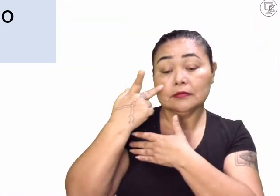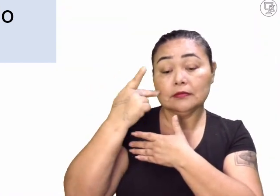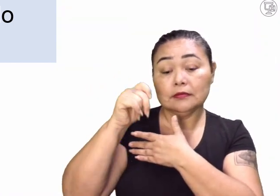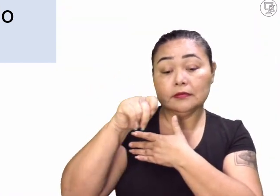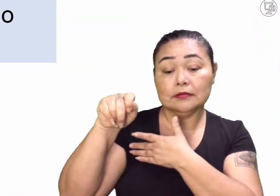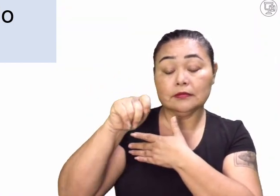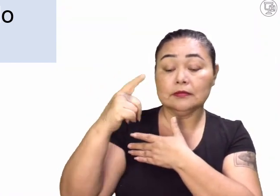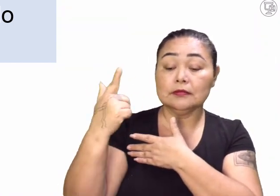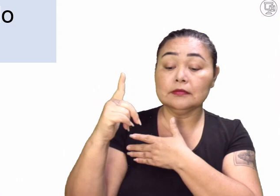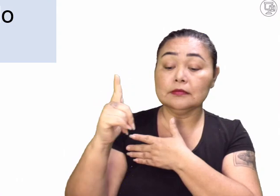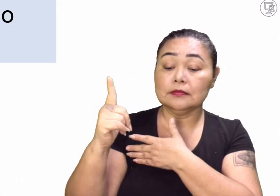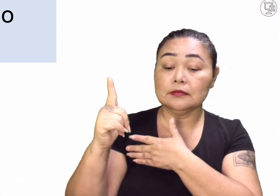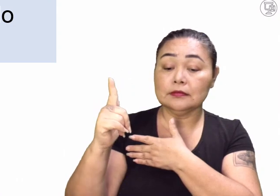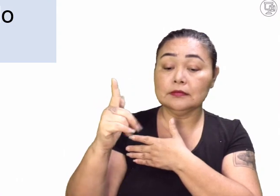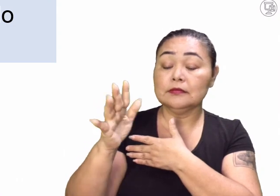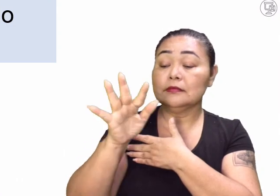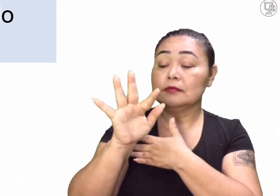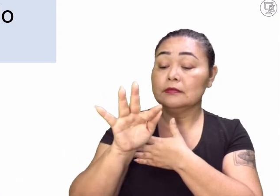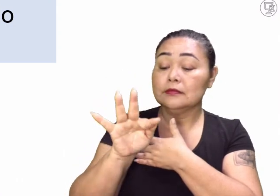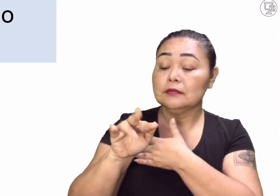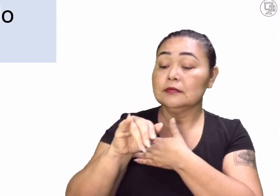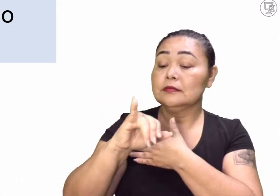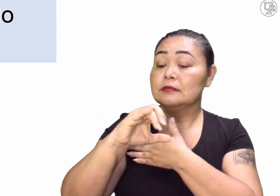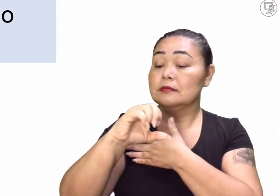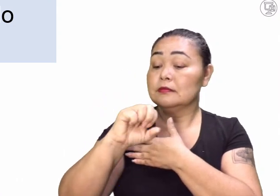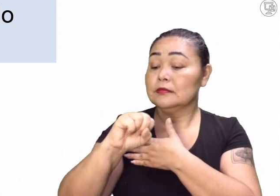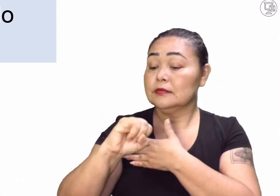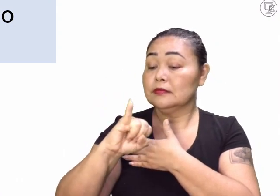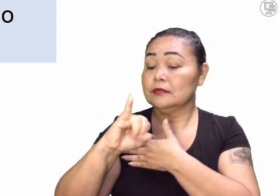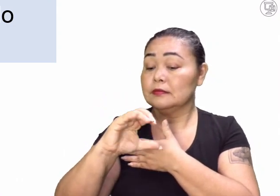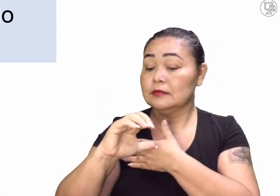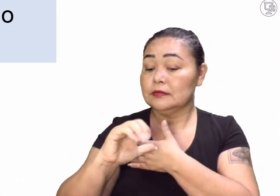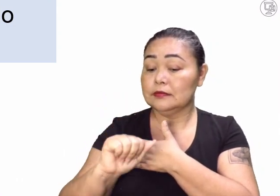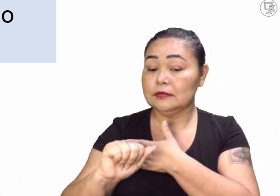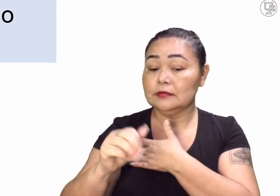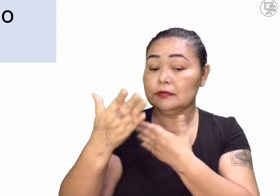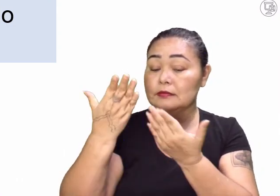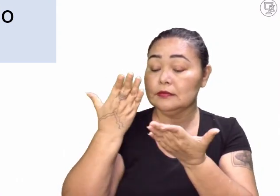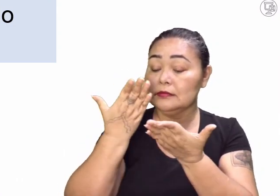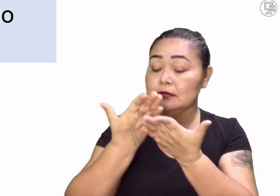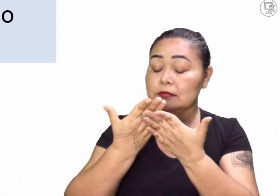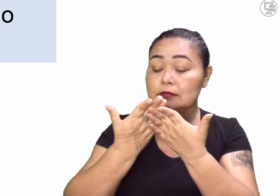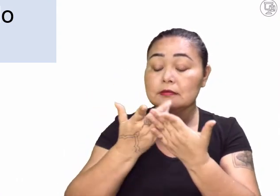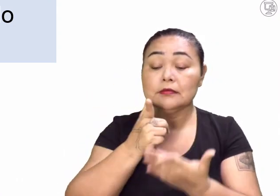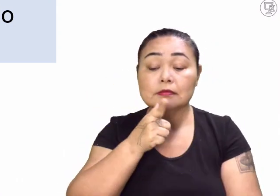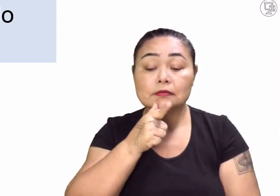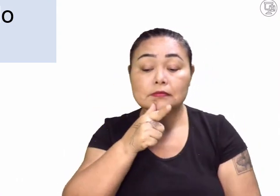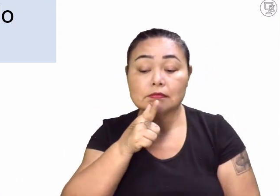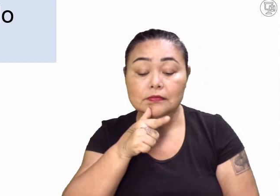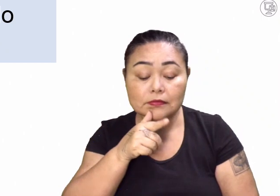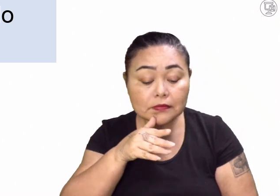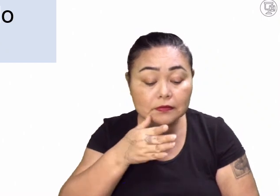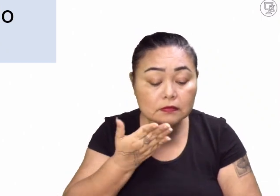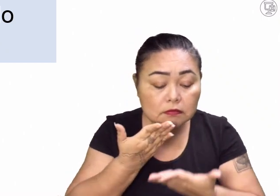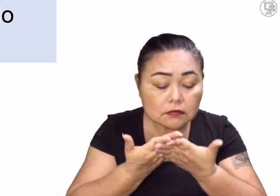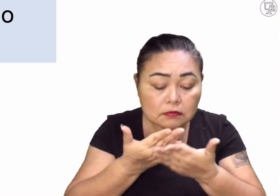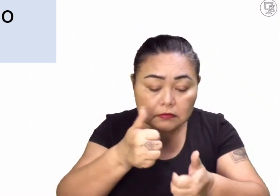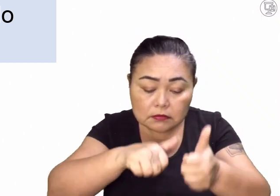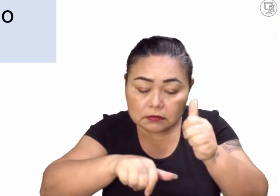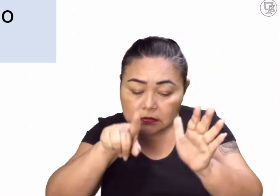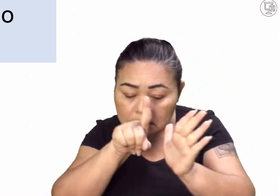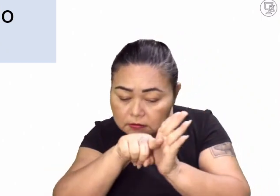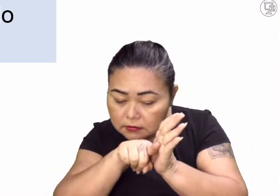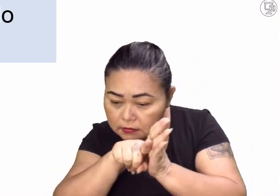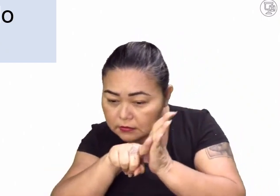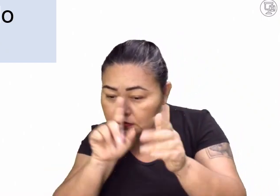ó, geografia física, que estuda as águas do planeta,